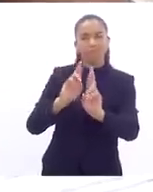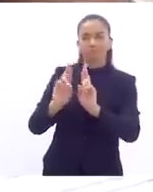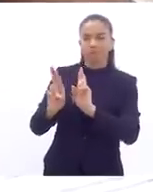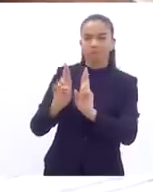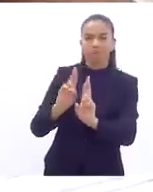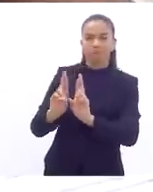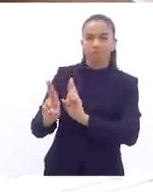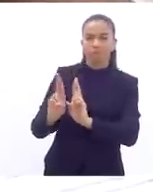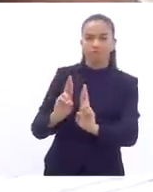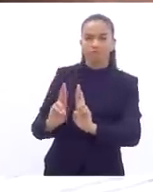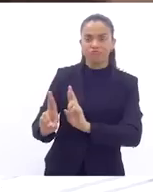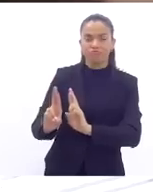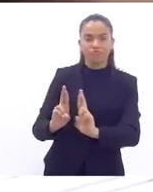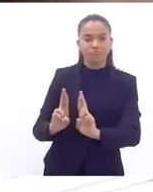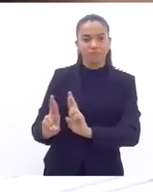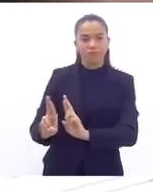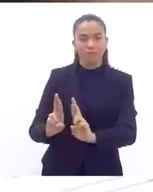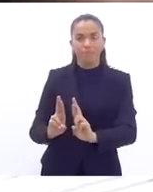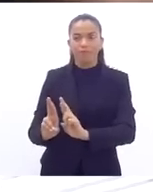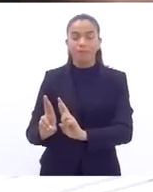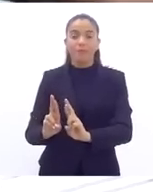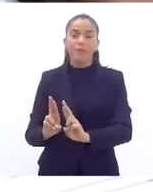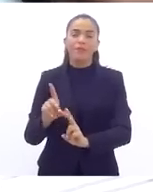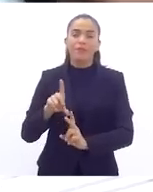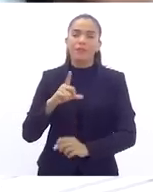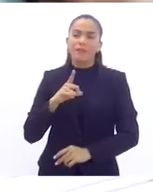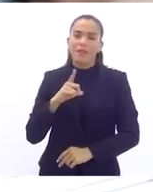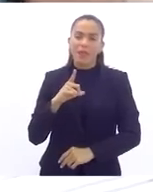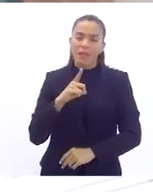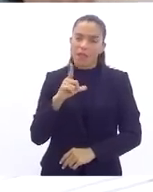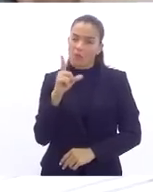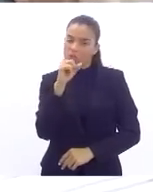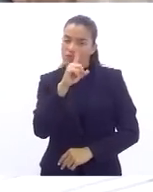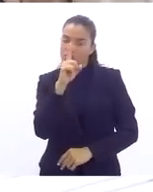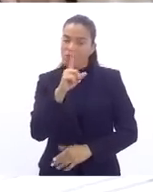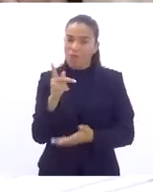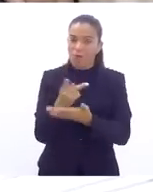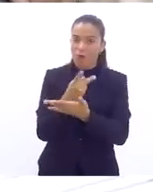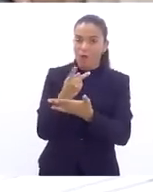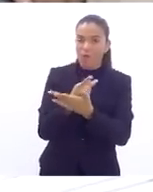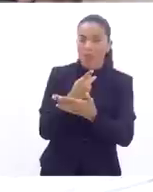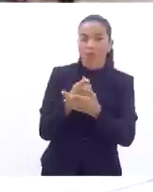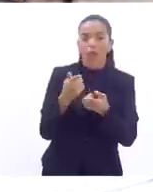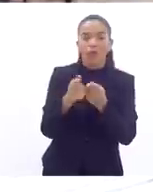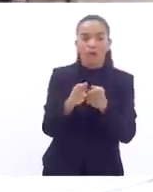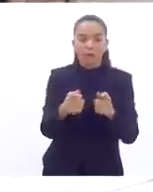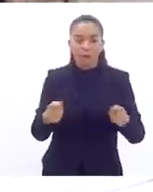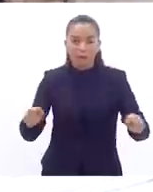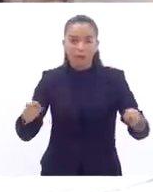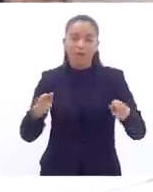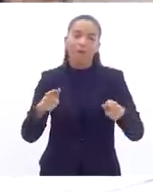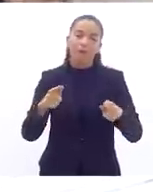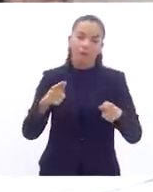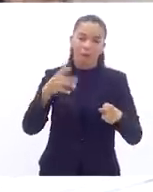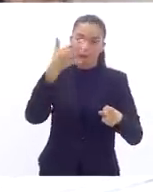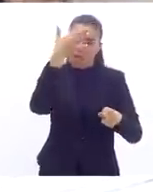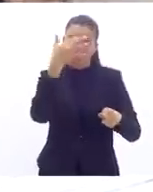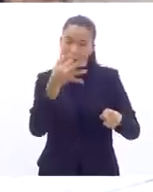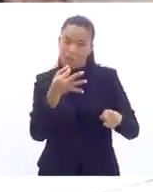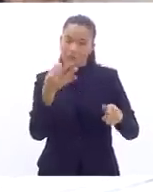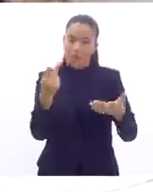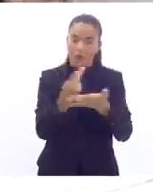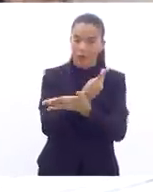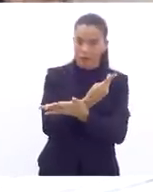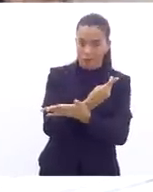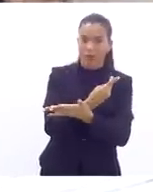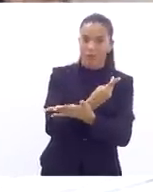que de fato estaríamos tem até acho que um erro de gramática que fez a interpretação poder ser um